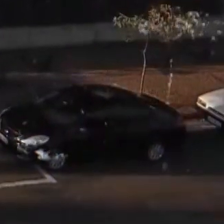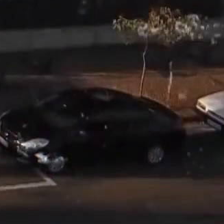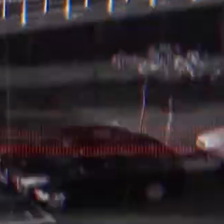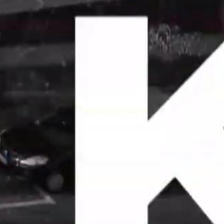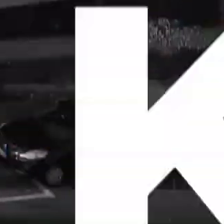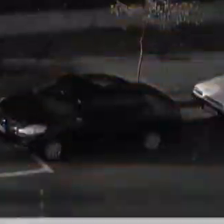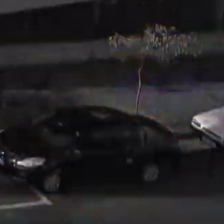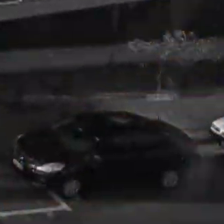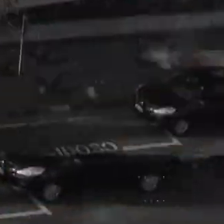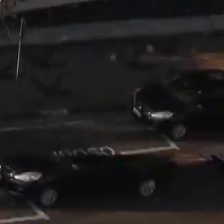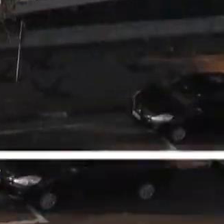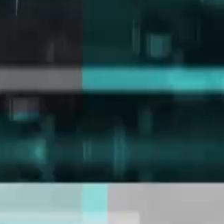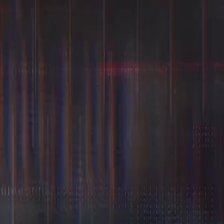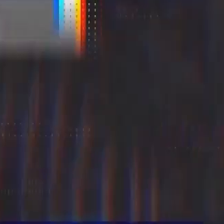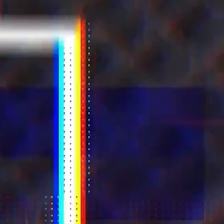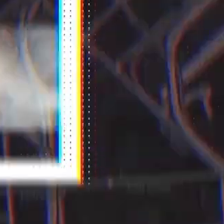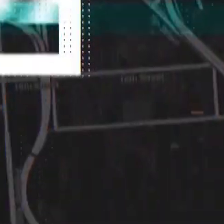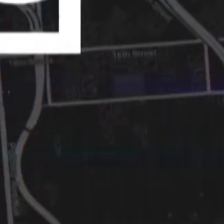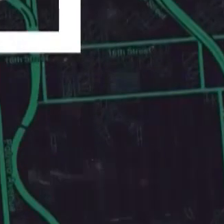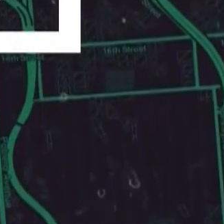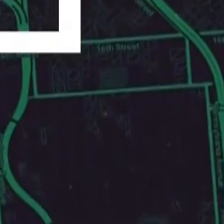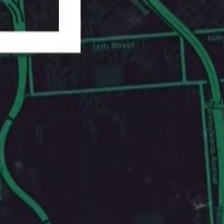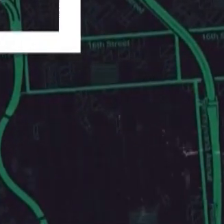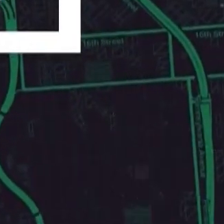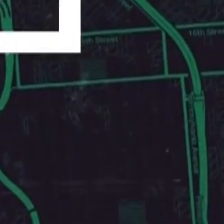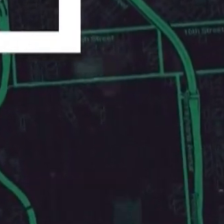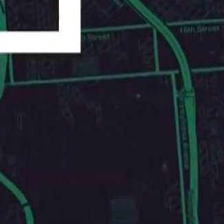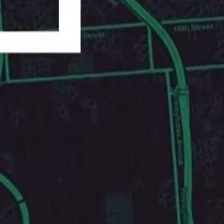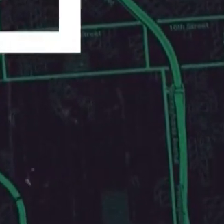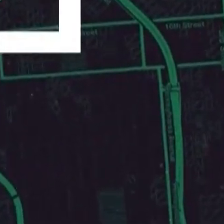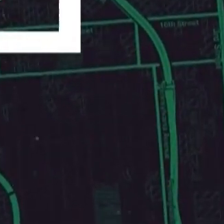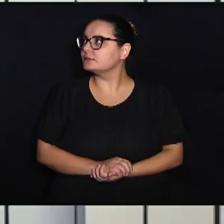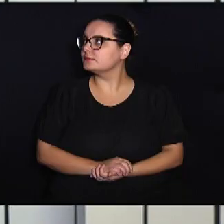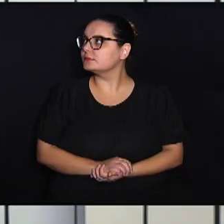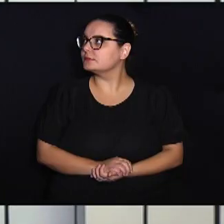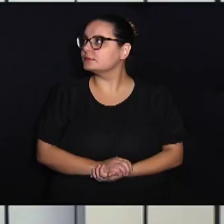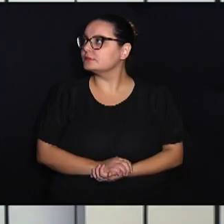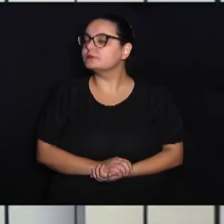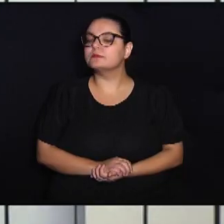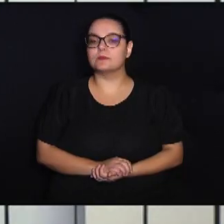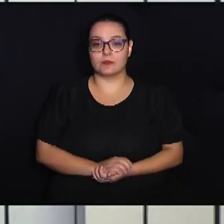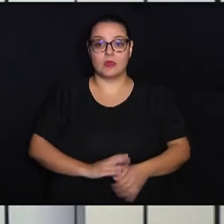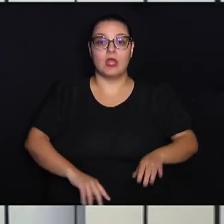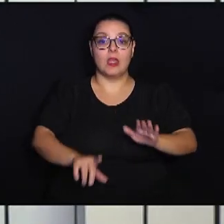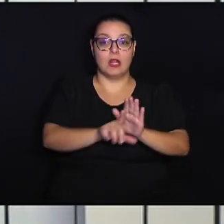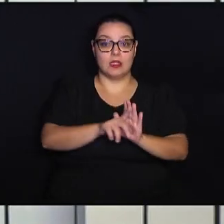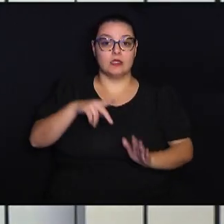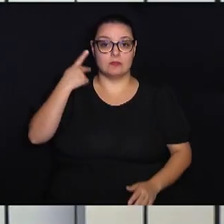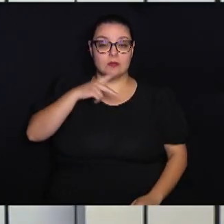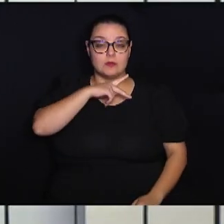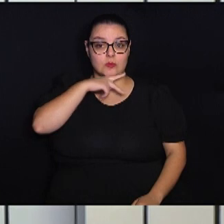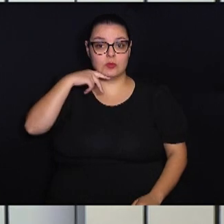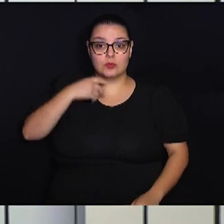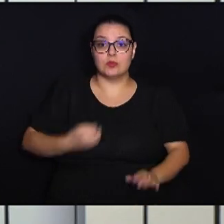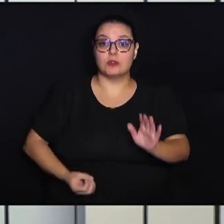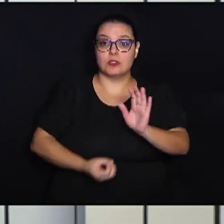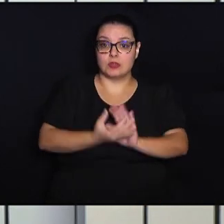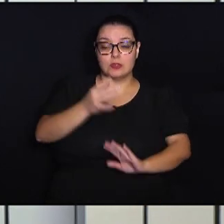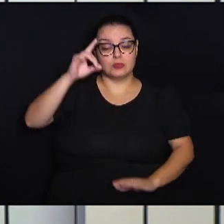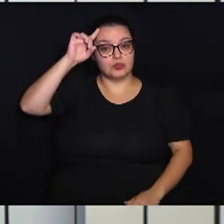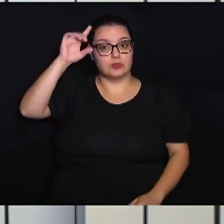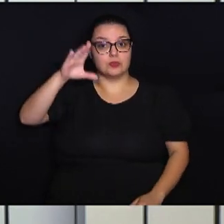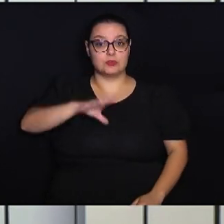nesta 39ª reunião ordinária e que segue para a sanção é a que cria a Lei do Puxadinho Social. A proposta, que